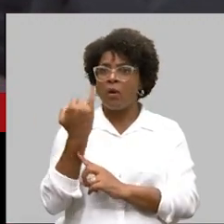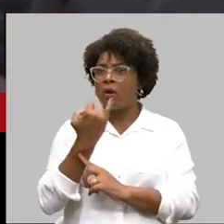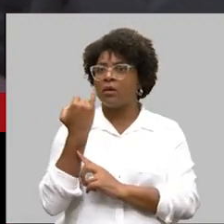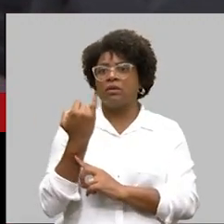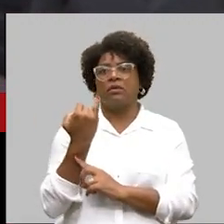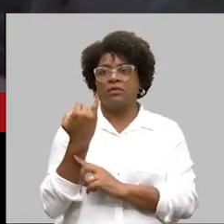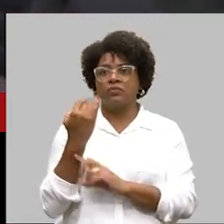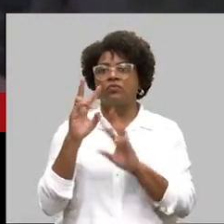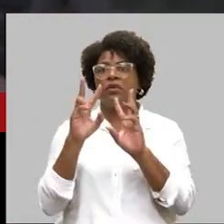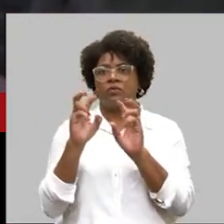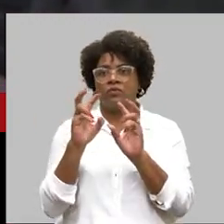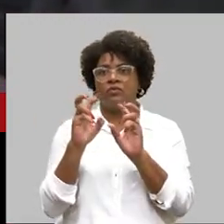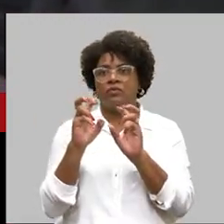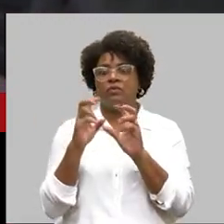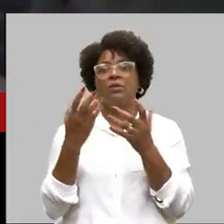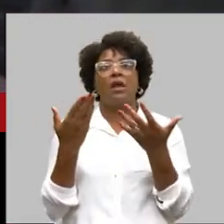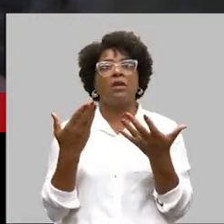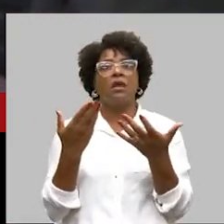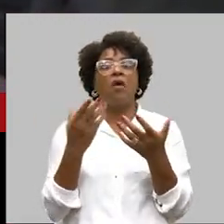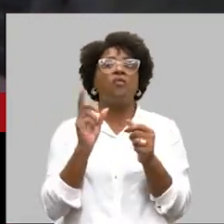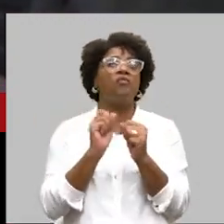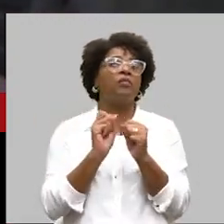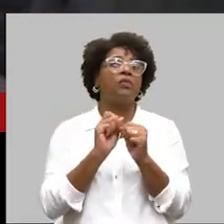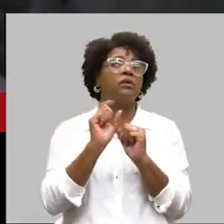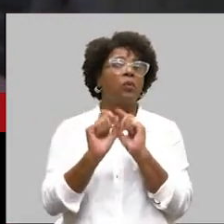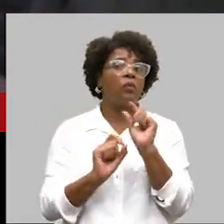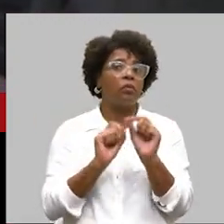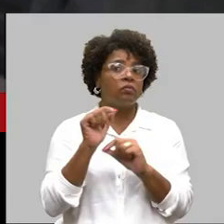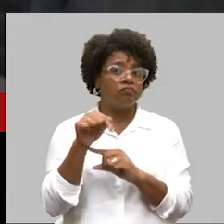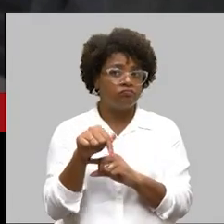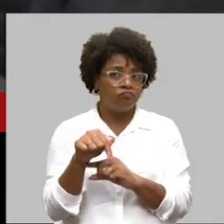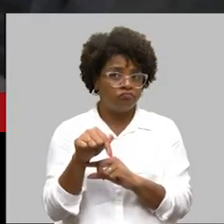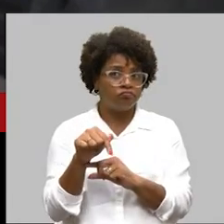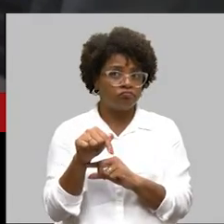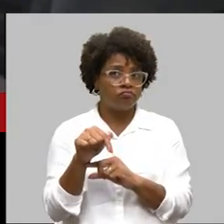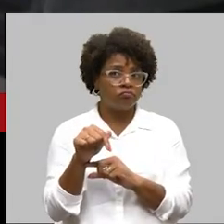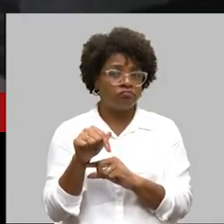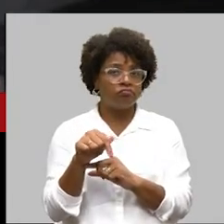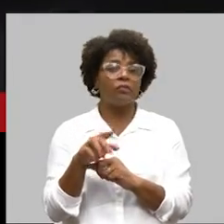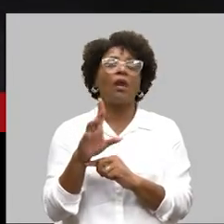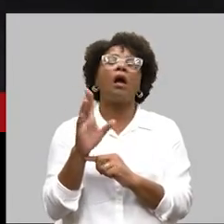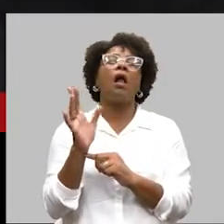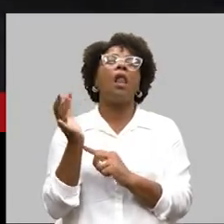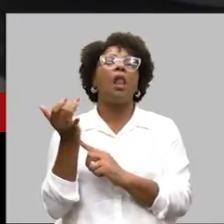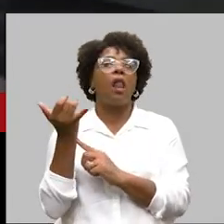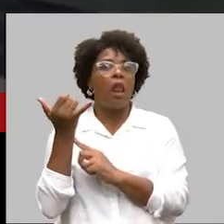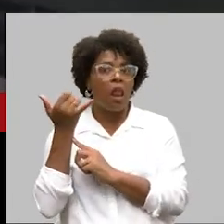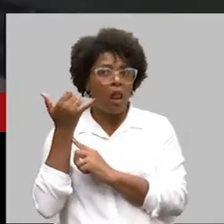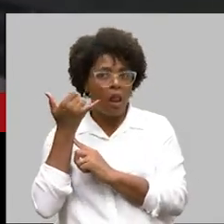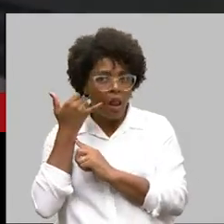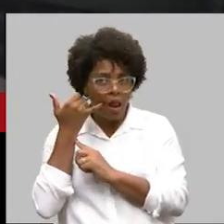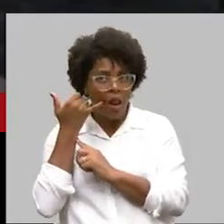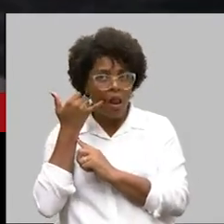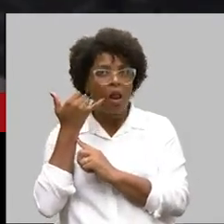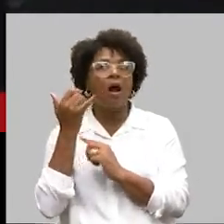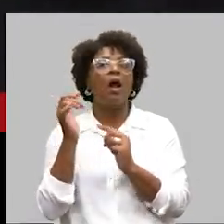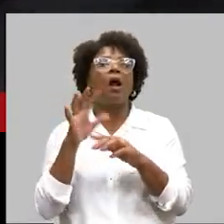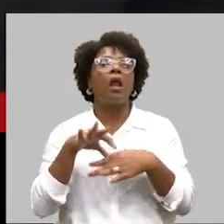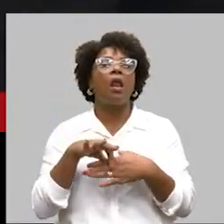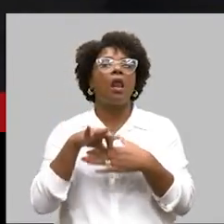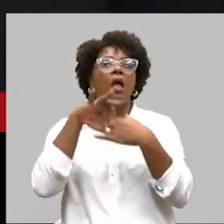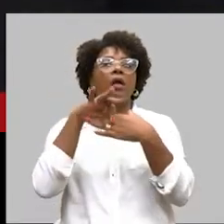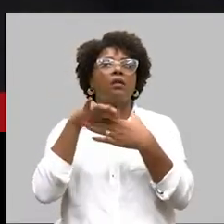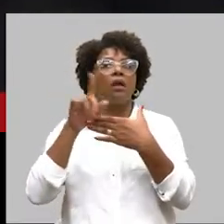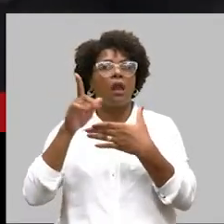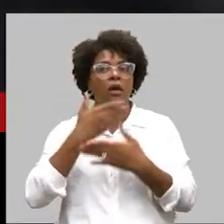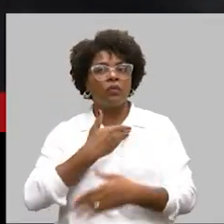pasta então o que que nós faremos Alex nós eh Faremos Contato com com lideranças do governo que possam